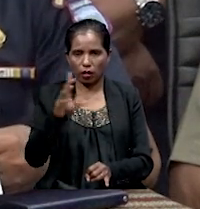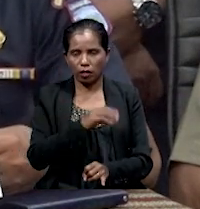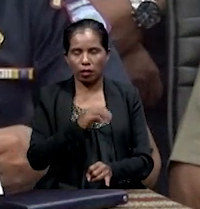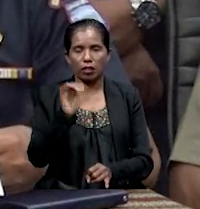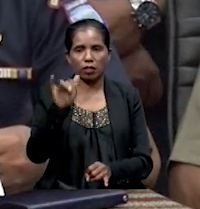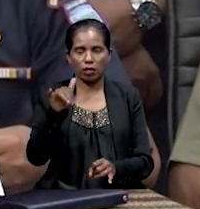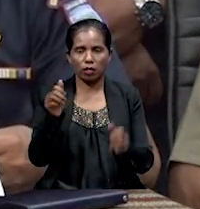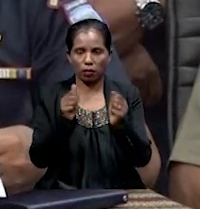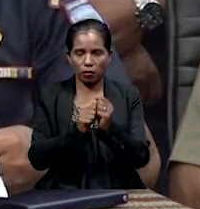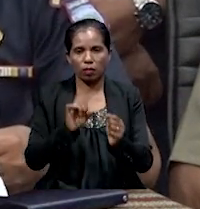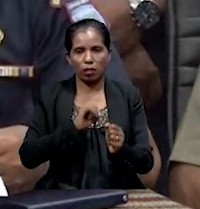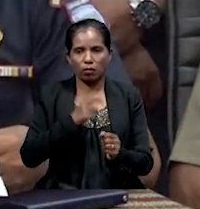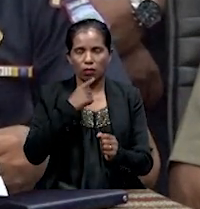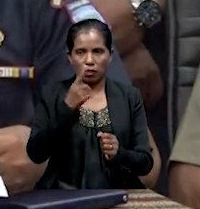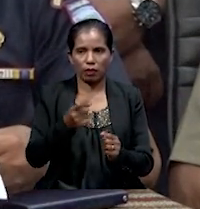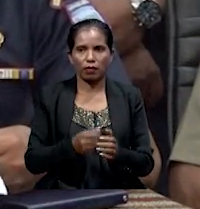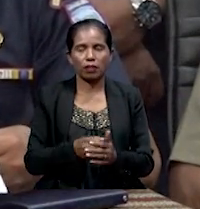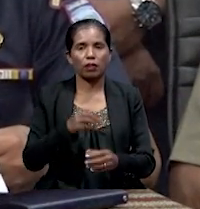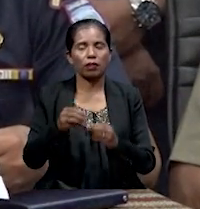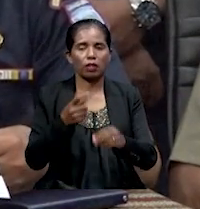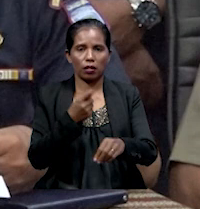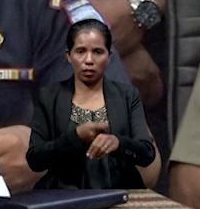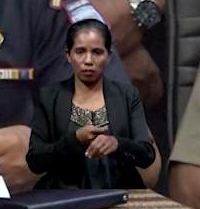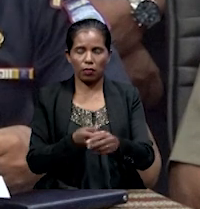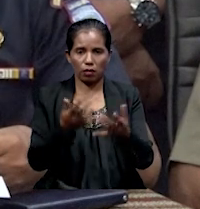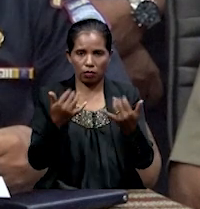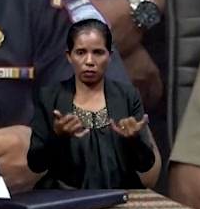concordância sernambama com o tema e latem. Katak durante nai,